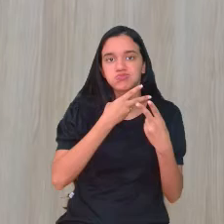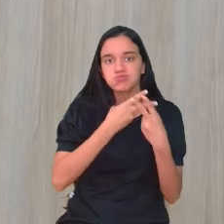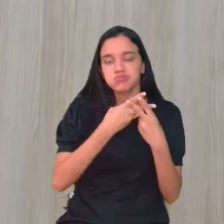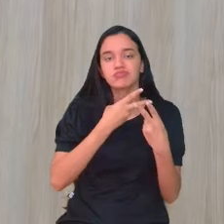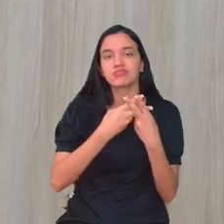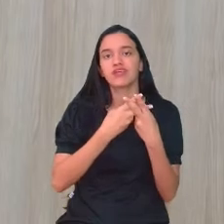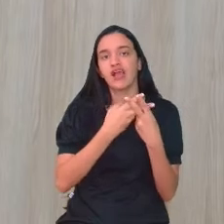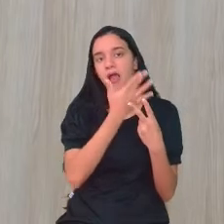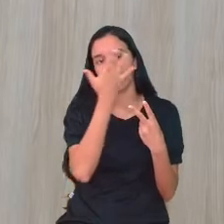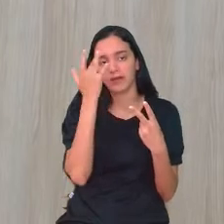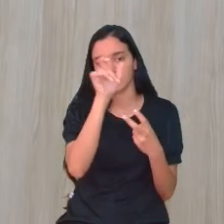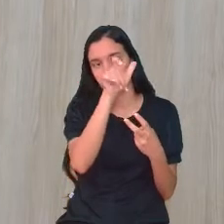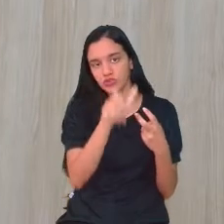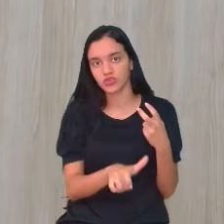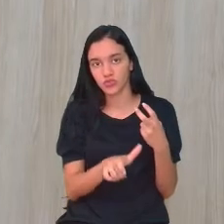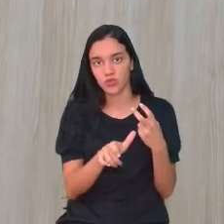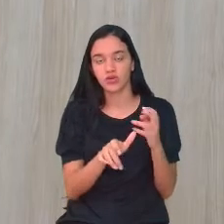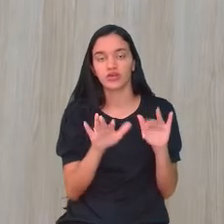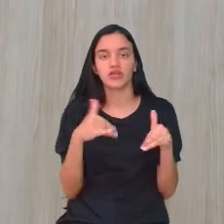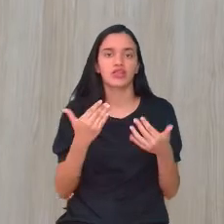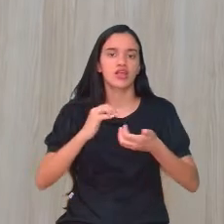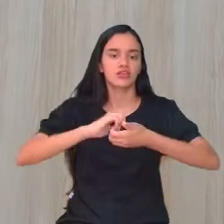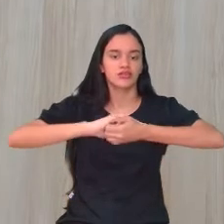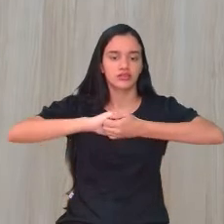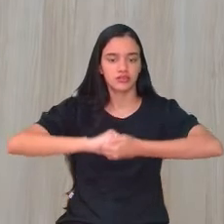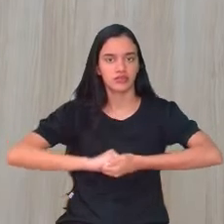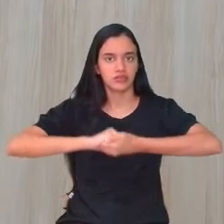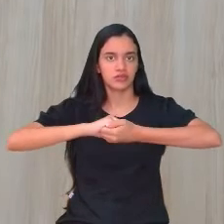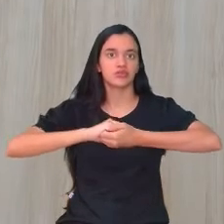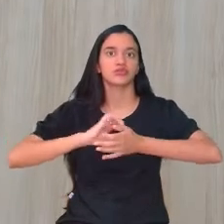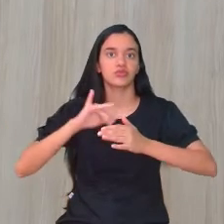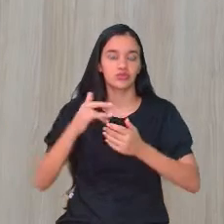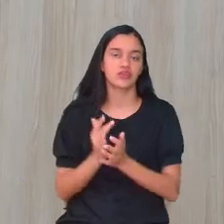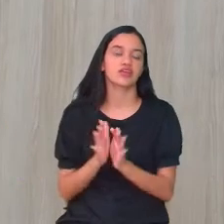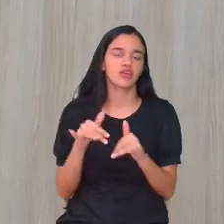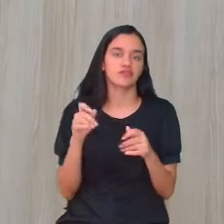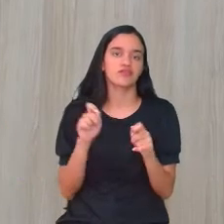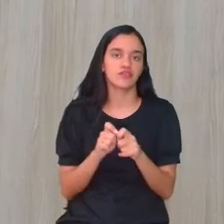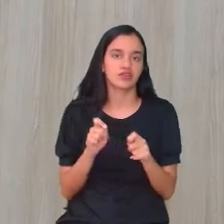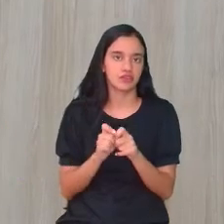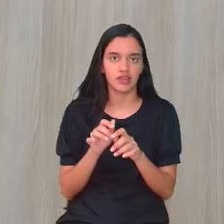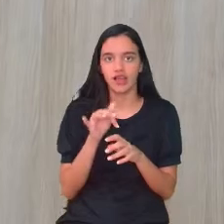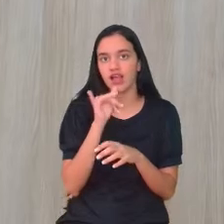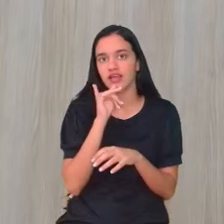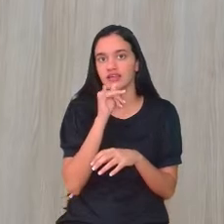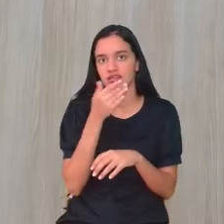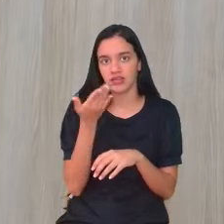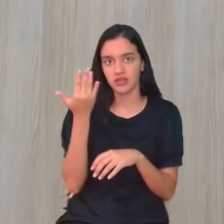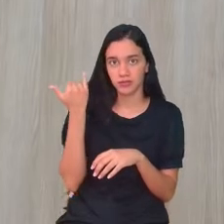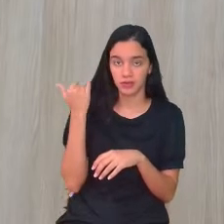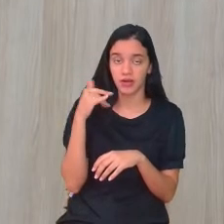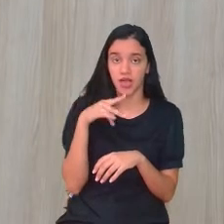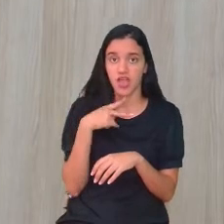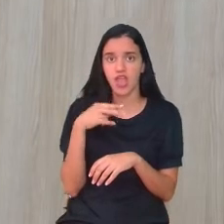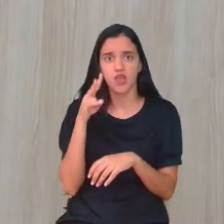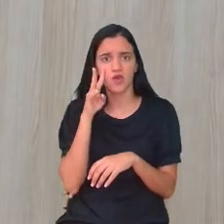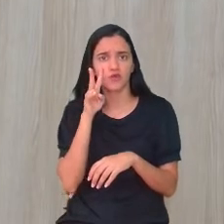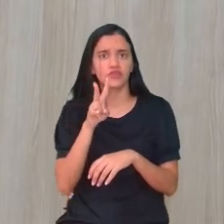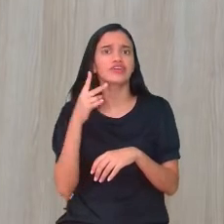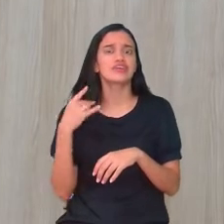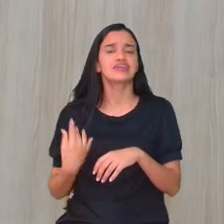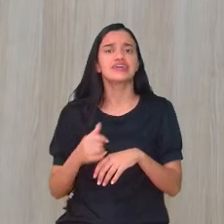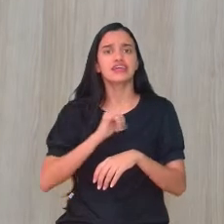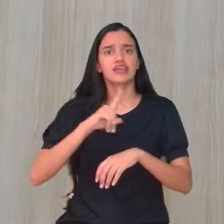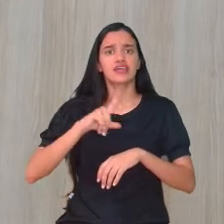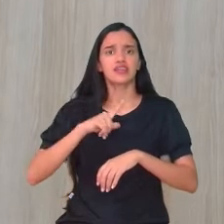Então, existiam saudações que eles faziam, né? Então, um tempo atrás eu vi que um